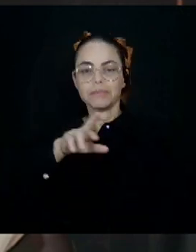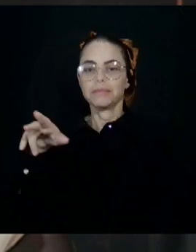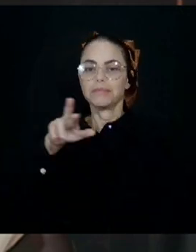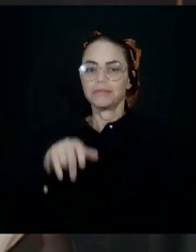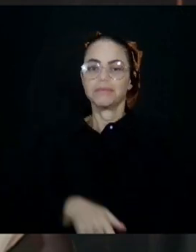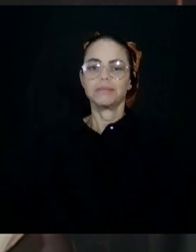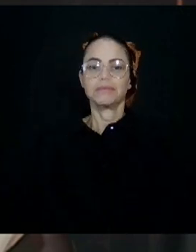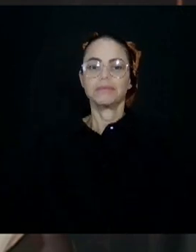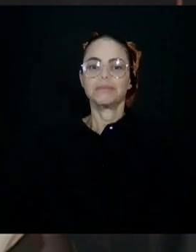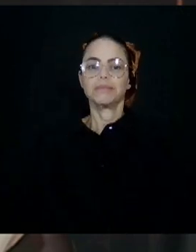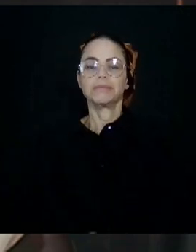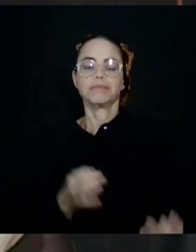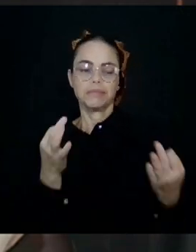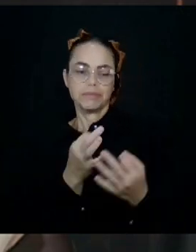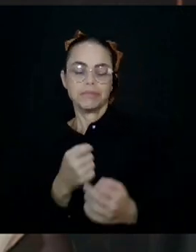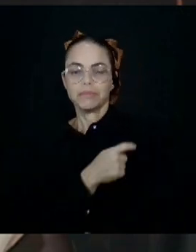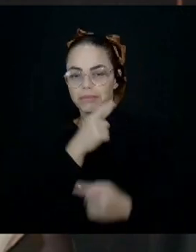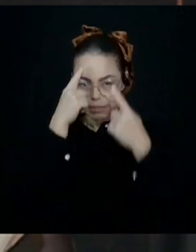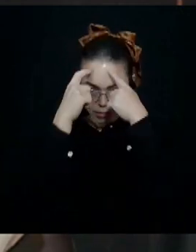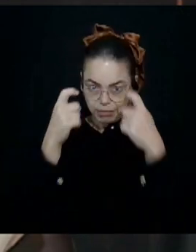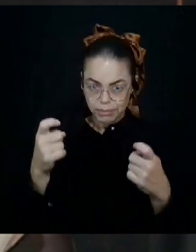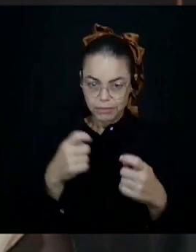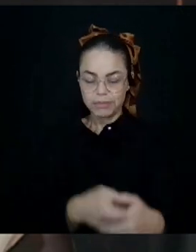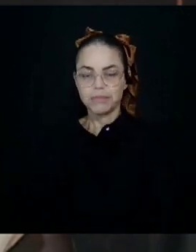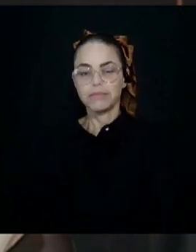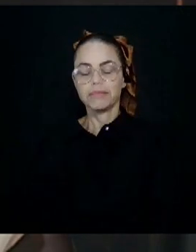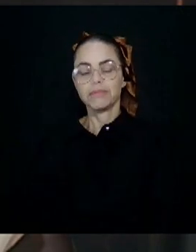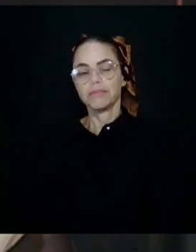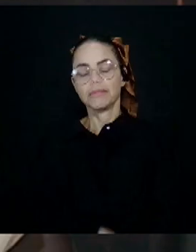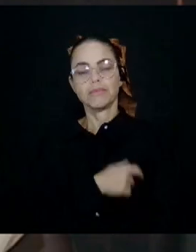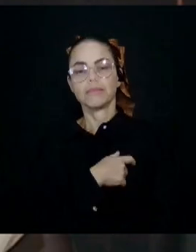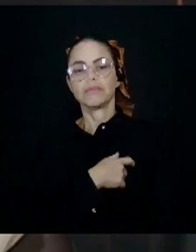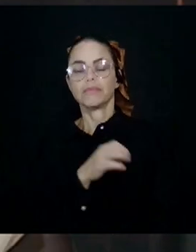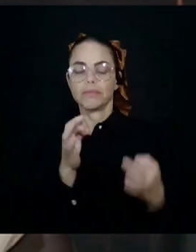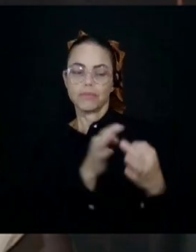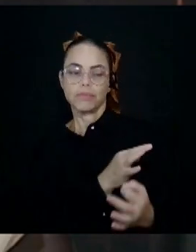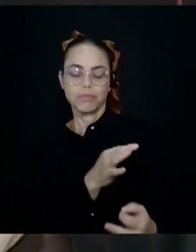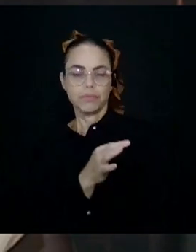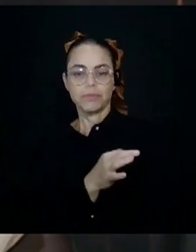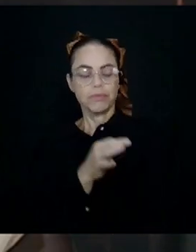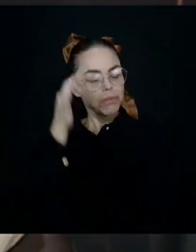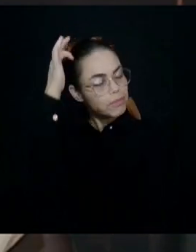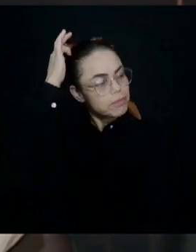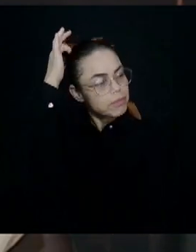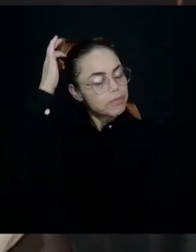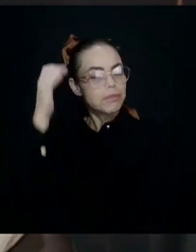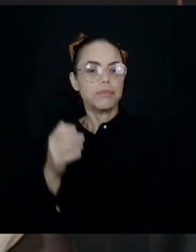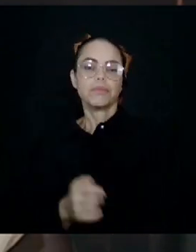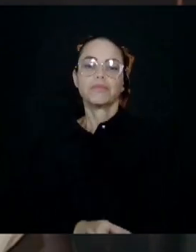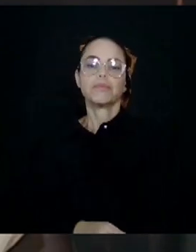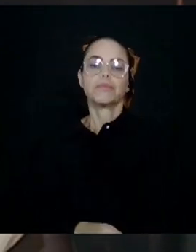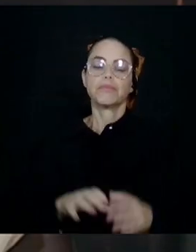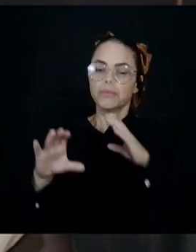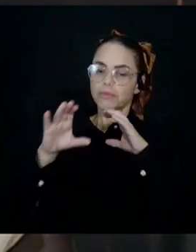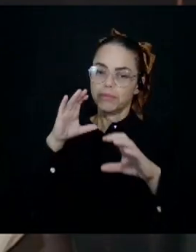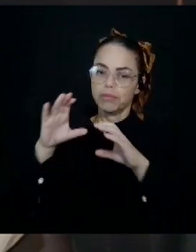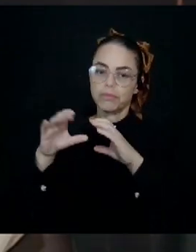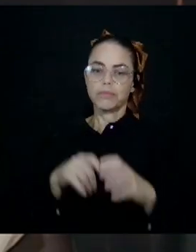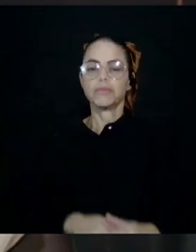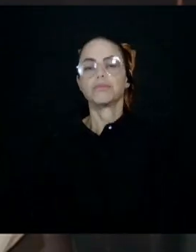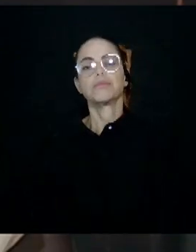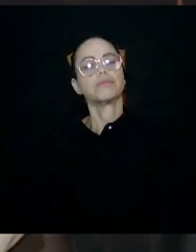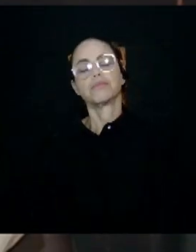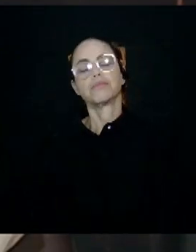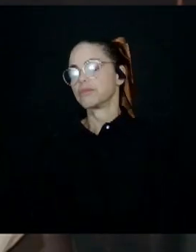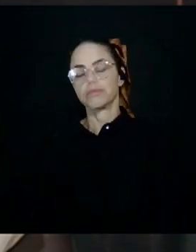de agressividade, né? Porque a assertividade, ela é uma habilidade de comunicação, né? Não é um problema